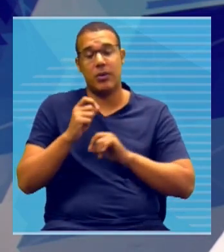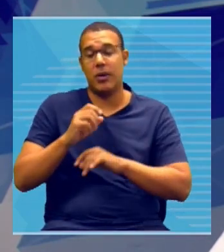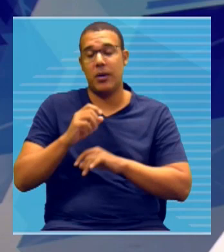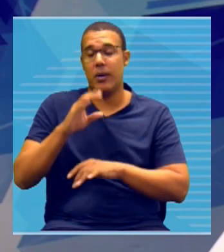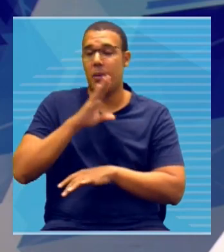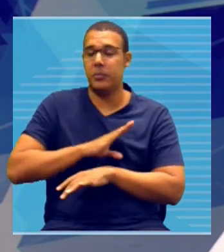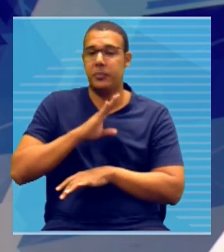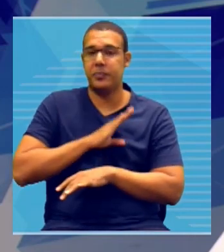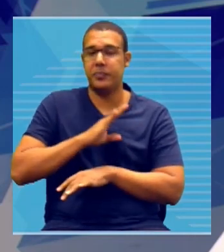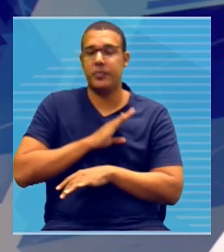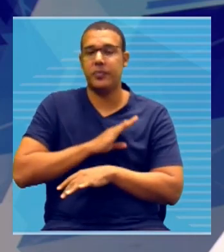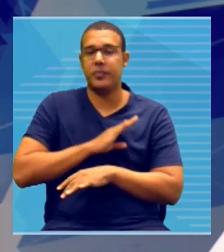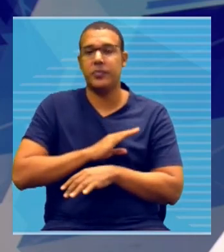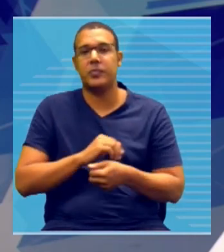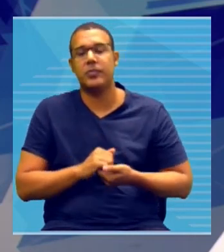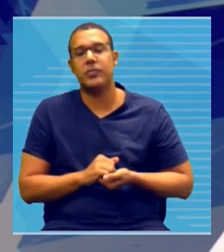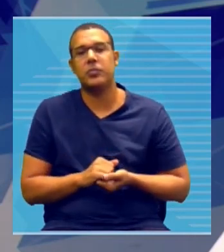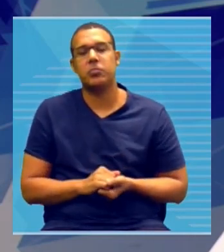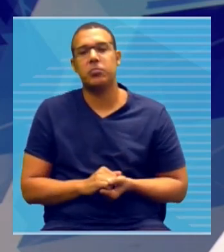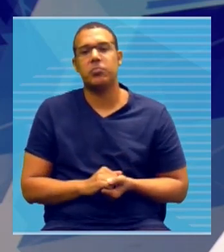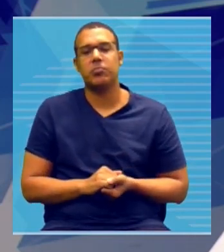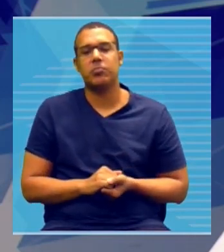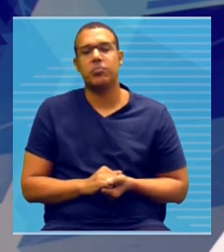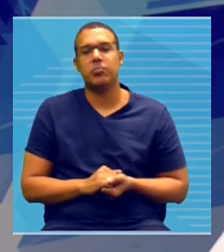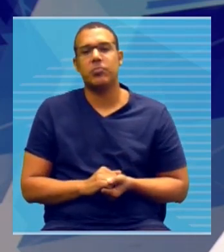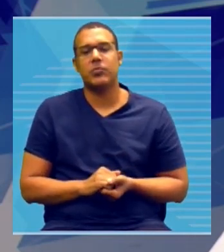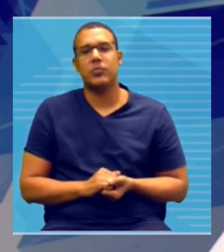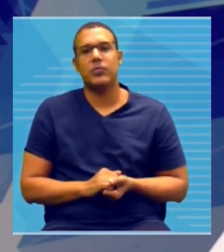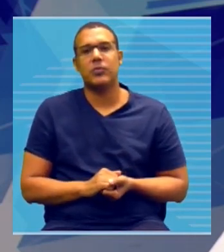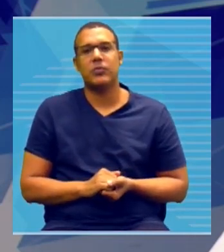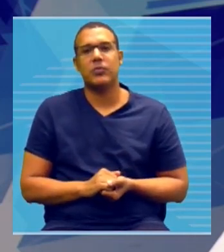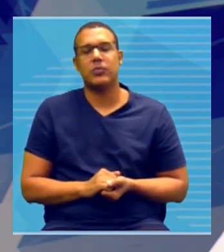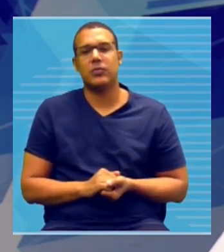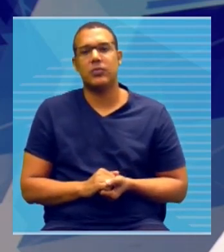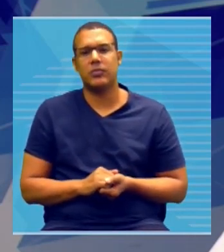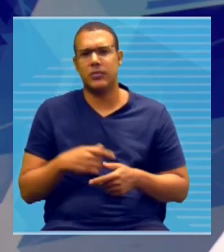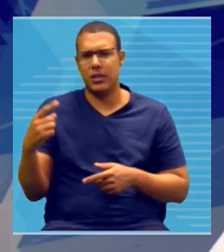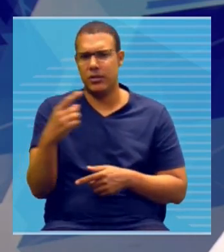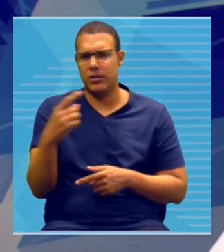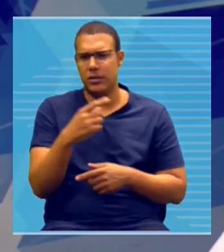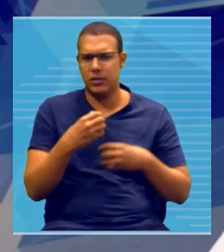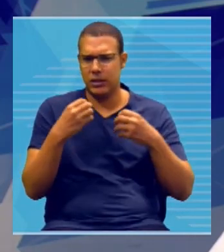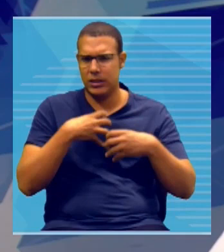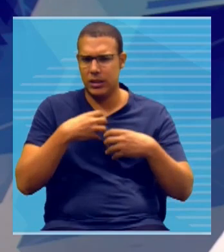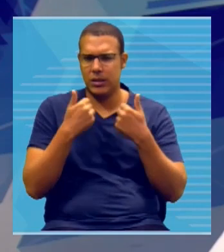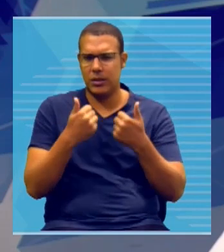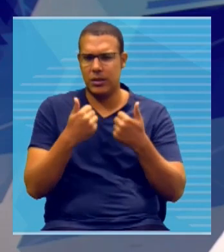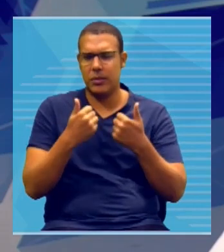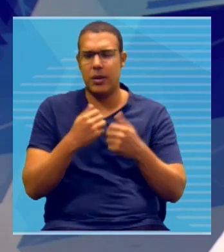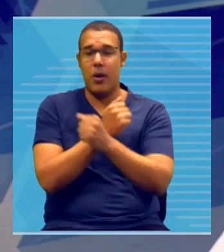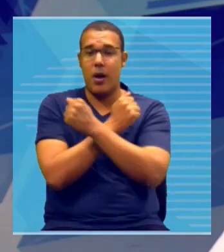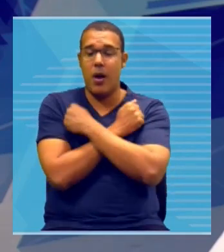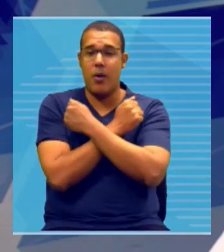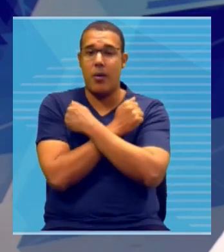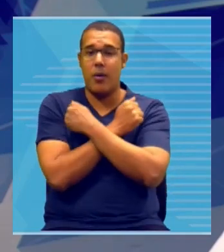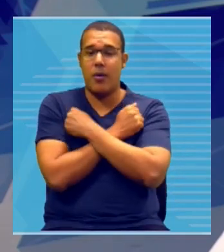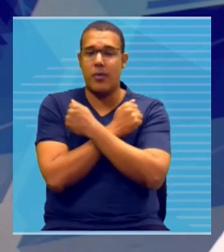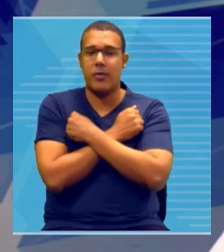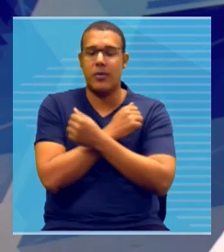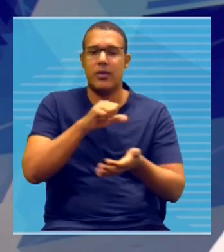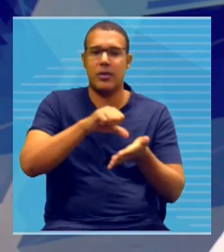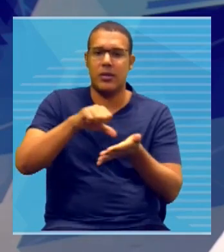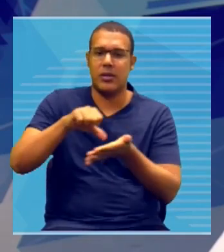língua portuguesa estamos juntos em tudo tranquilo um forte abraço aí para